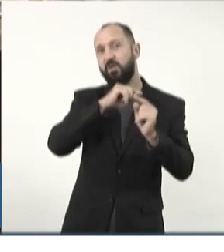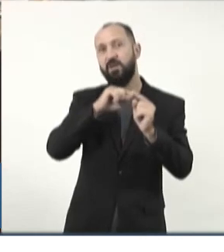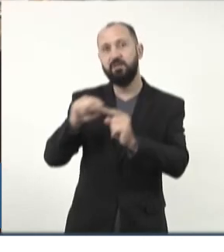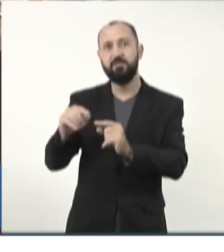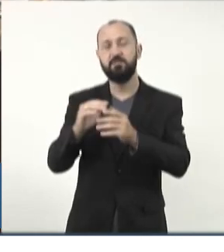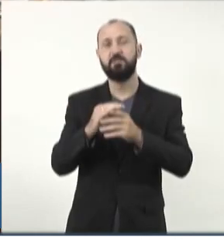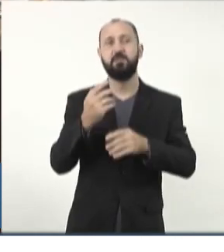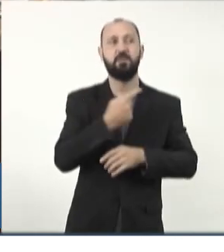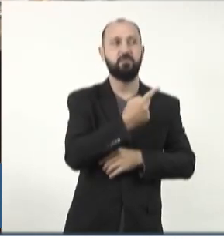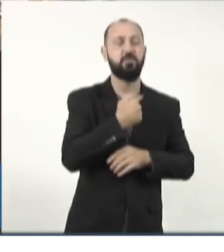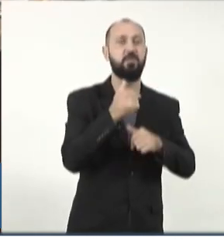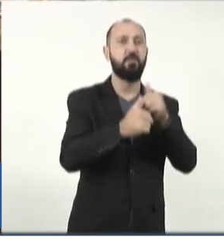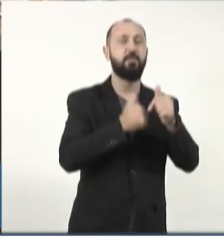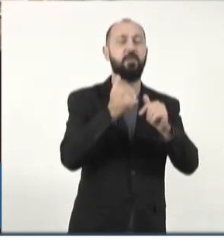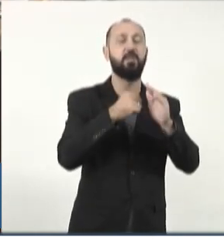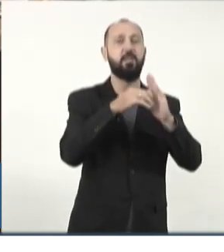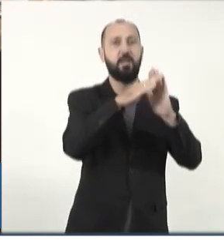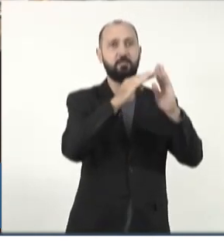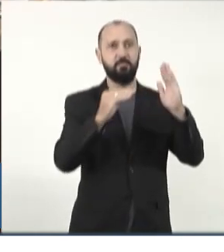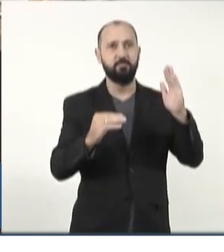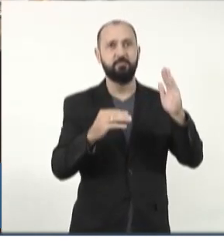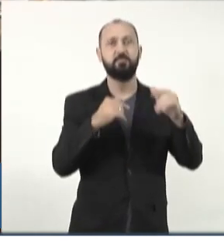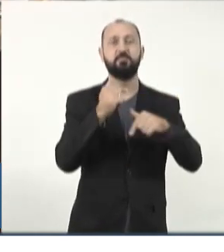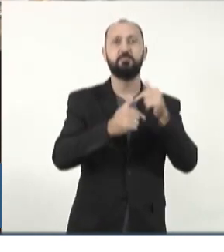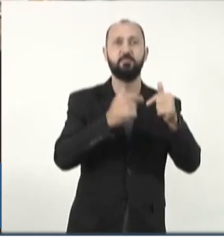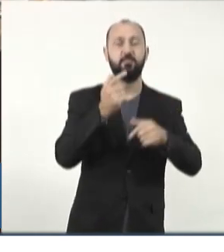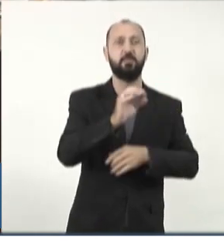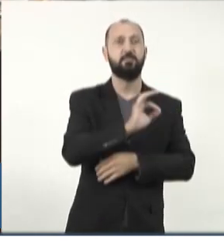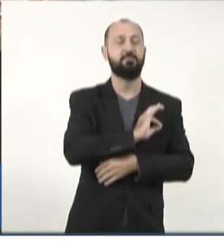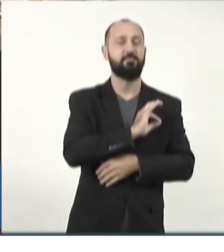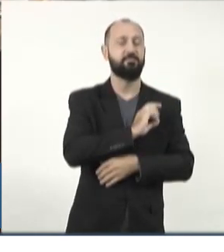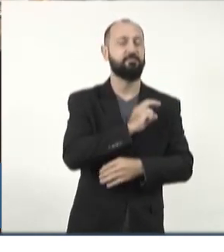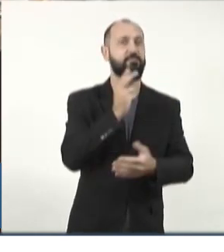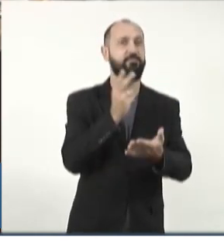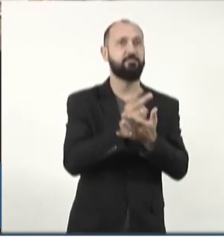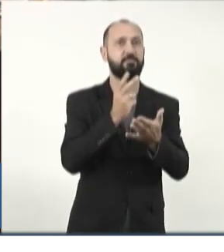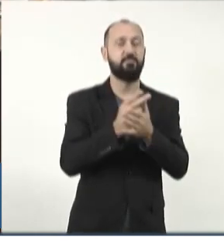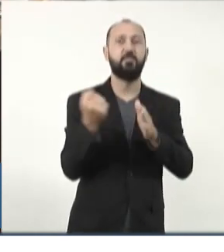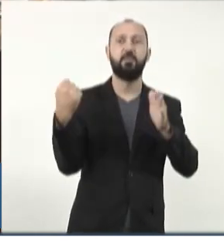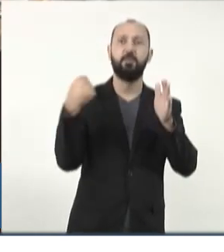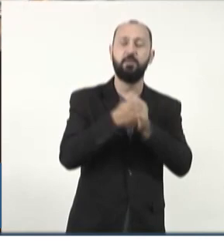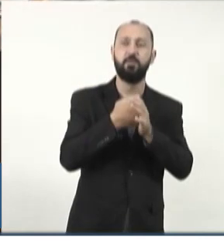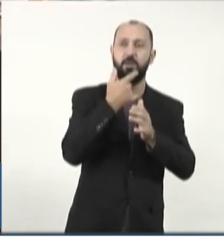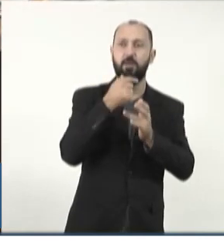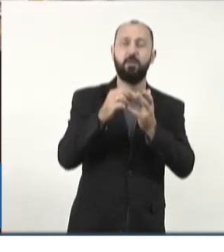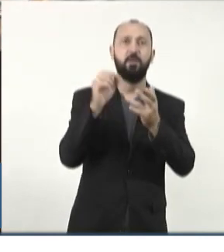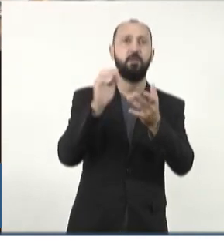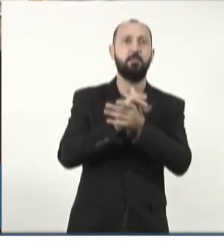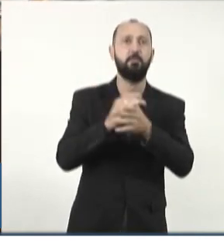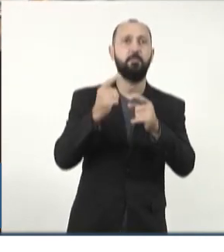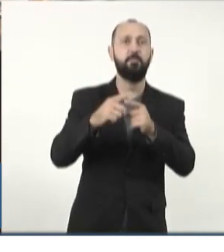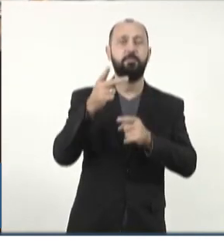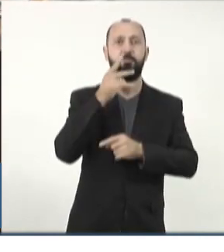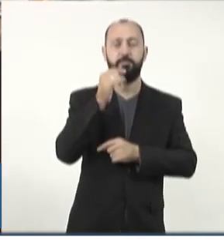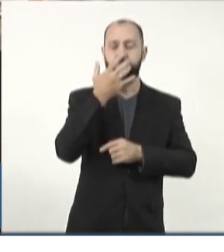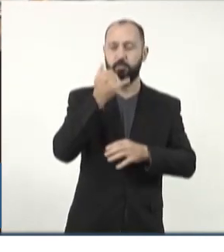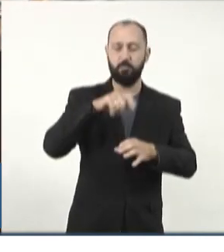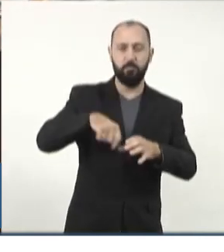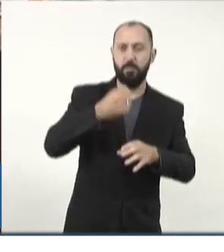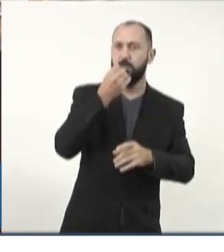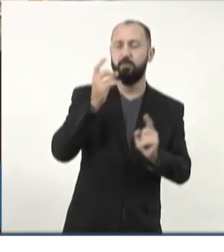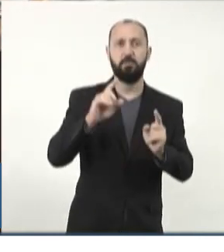Aline trabalhamos na Casa da Mulher Brasileira. Ocorrência policial é assim: fui agredida pelo meu companheiro porque o jantar não estava